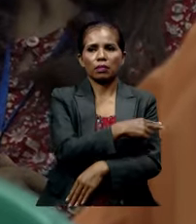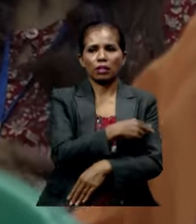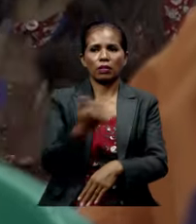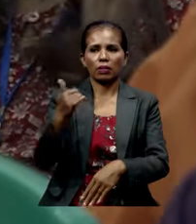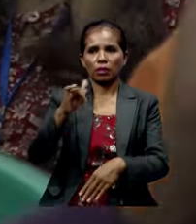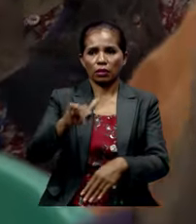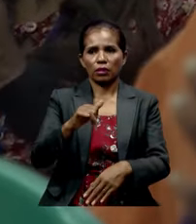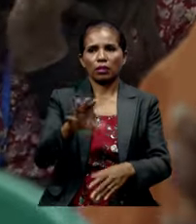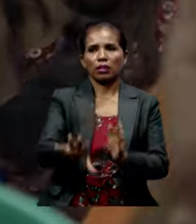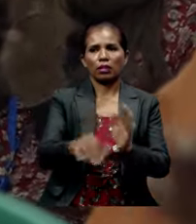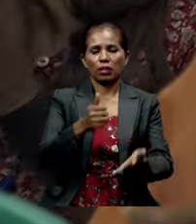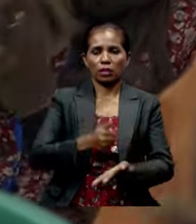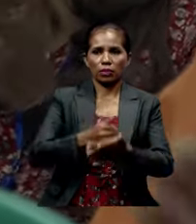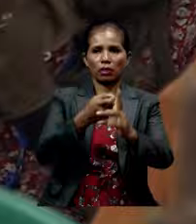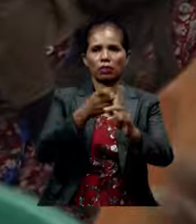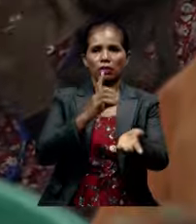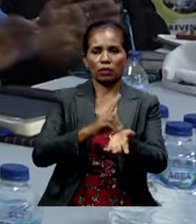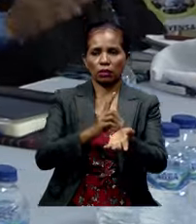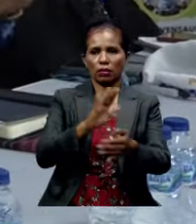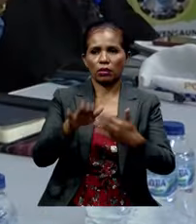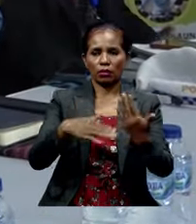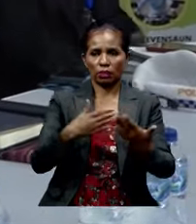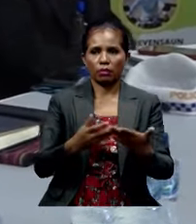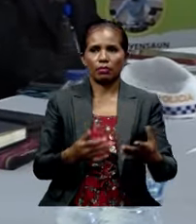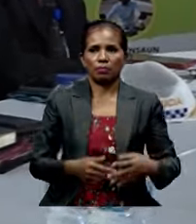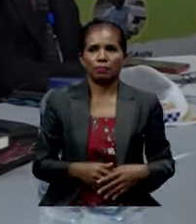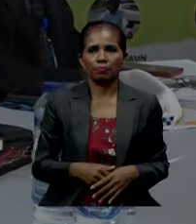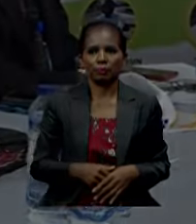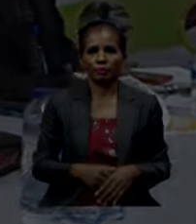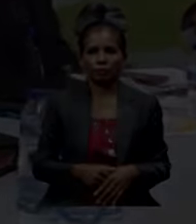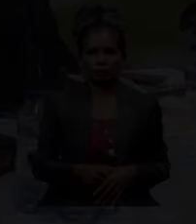hodi hetan atendimentu husi mediku sira. Adriano Verdial, Rafael Luzreis, GMN.